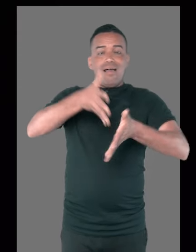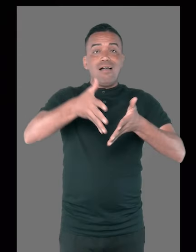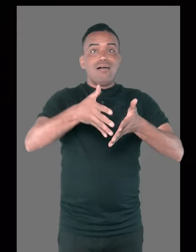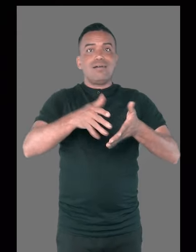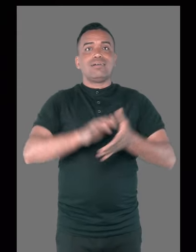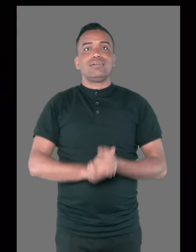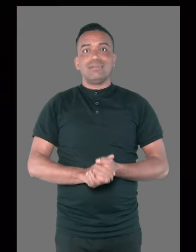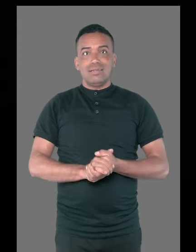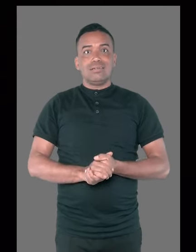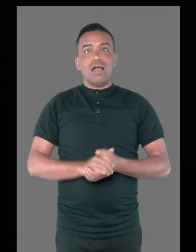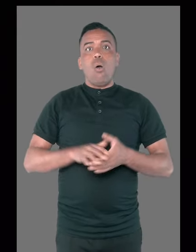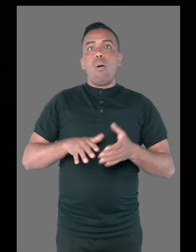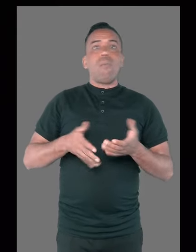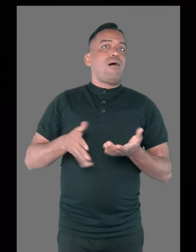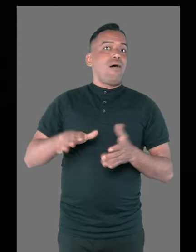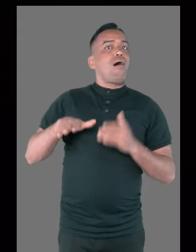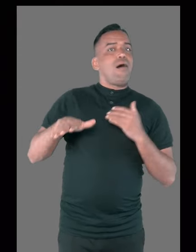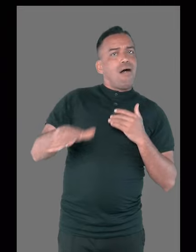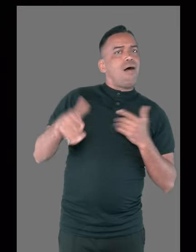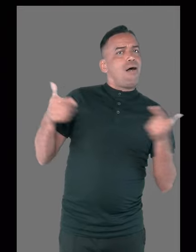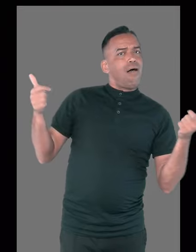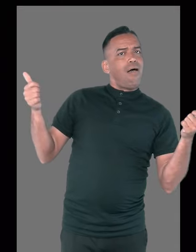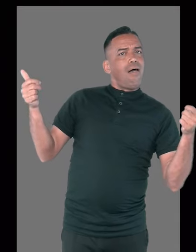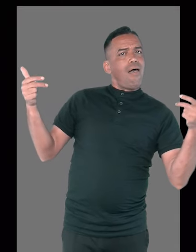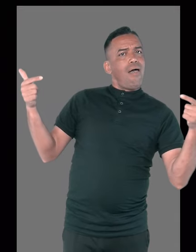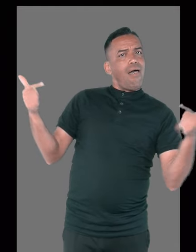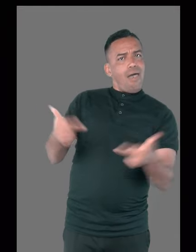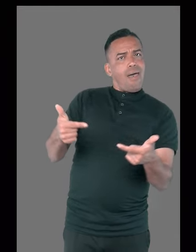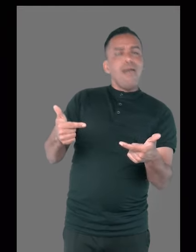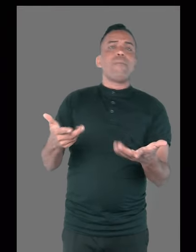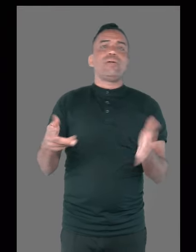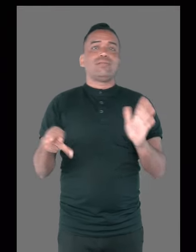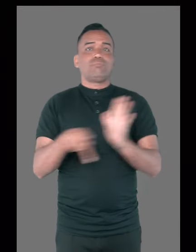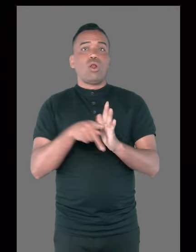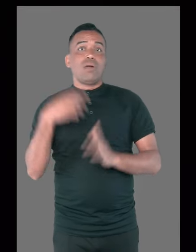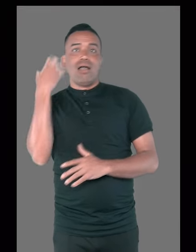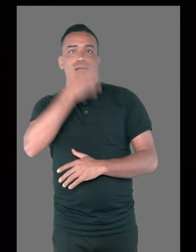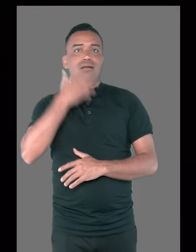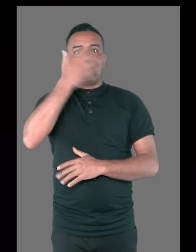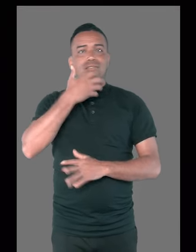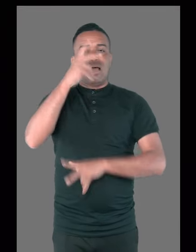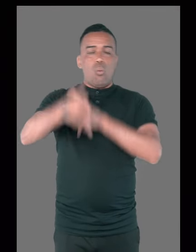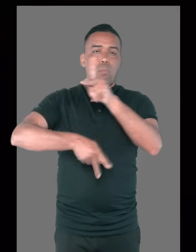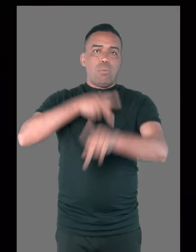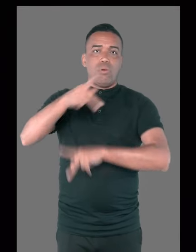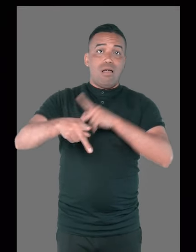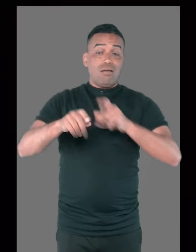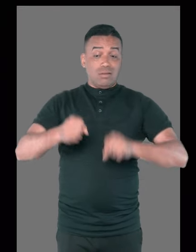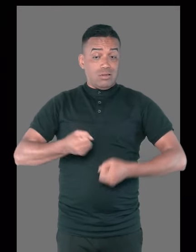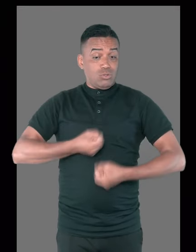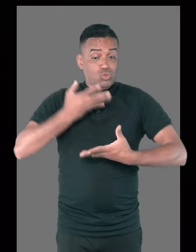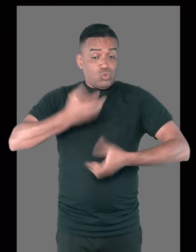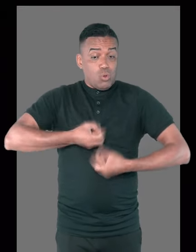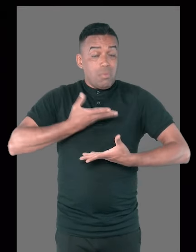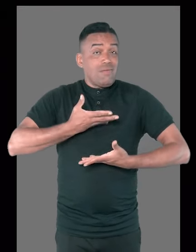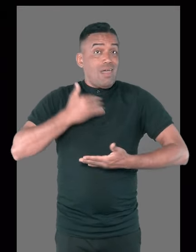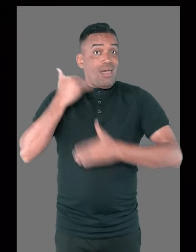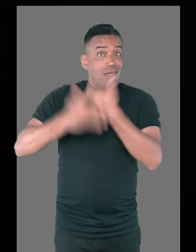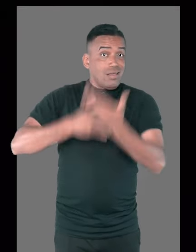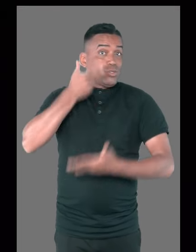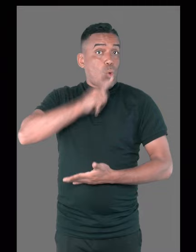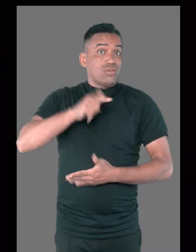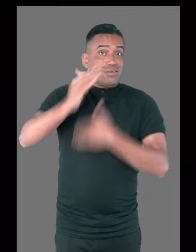rap, etc. A própria canção popular, né, como uma forma de sobrevivência da poesia.